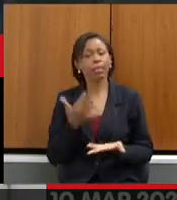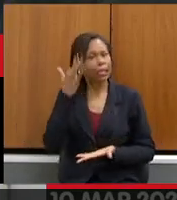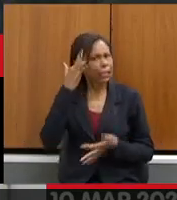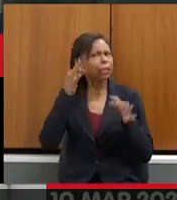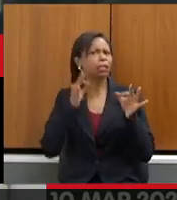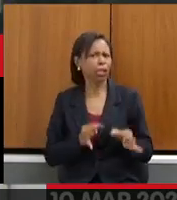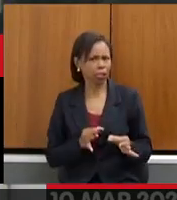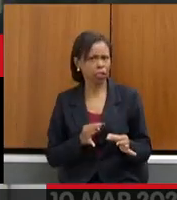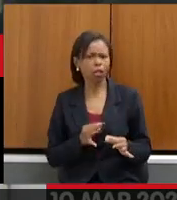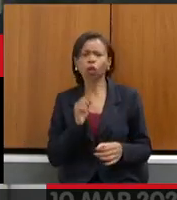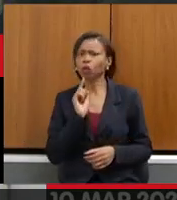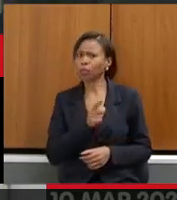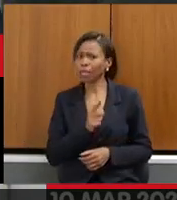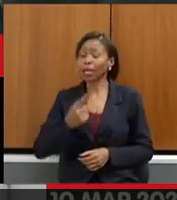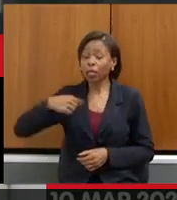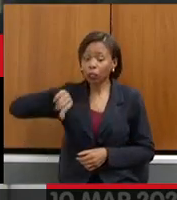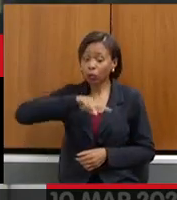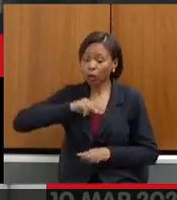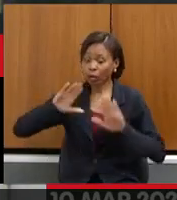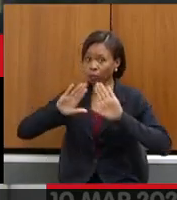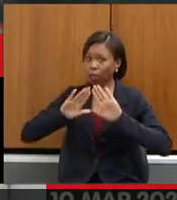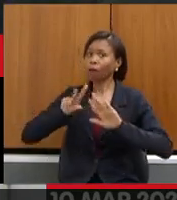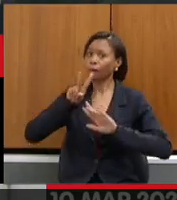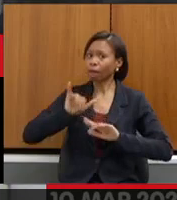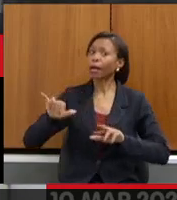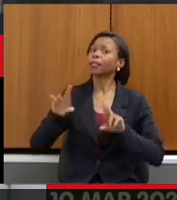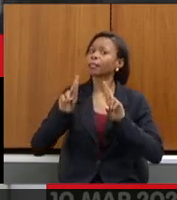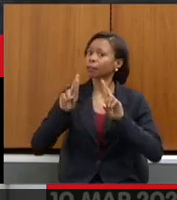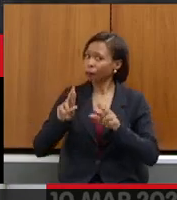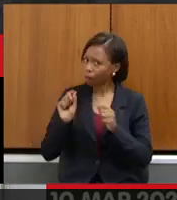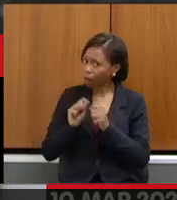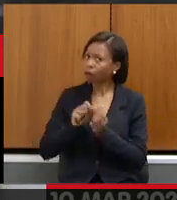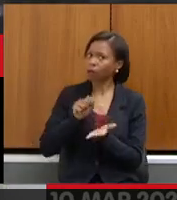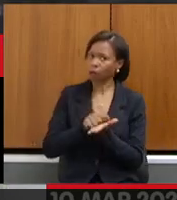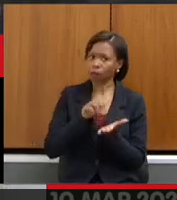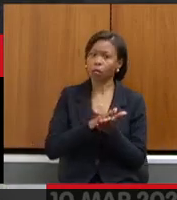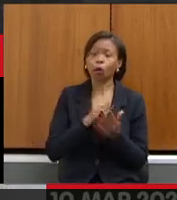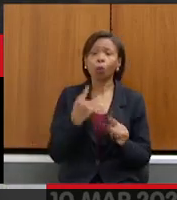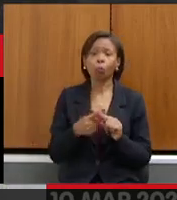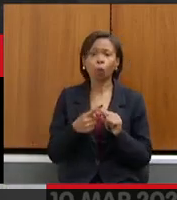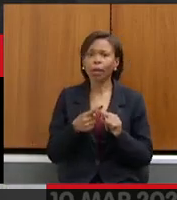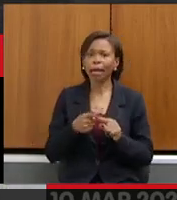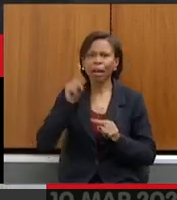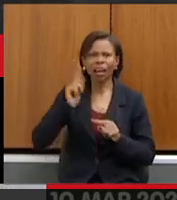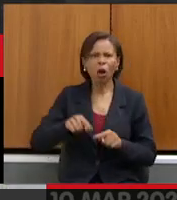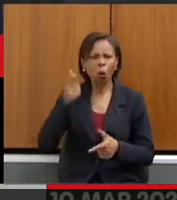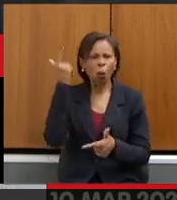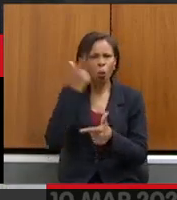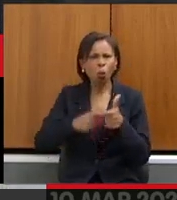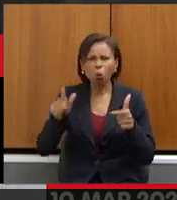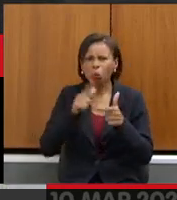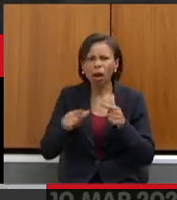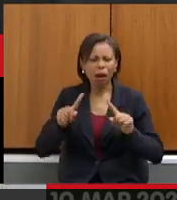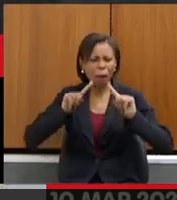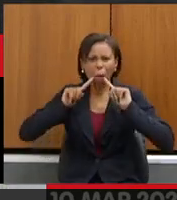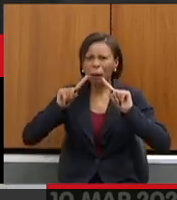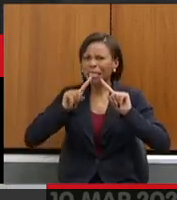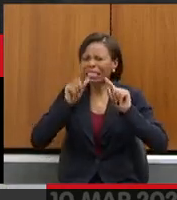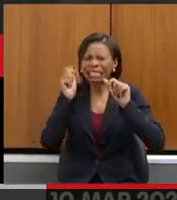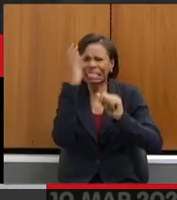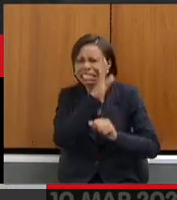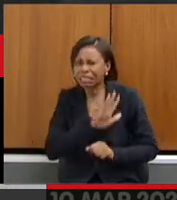secretário esta casa vai fazer a sua parte e isto é um escândalo Nacional furar a fila